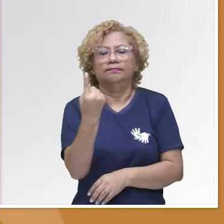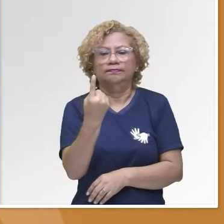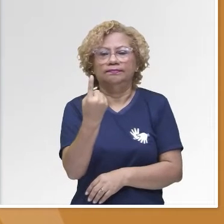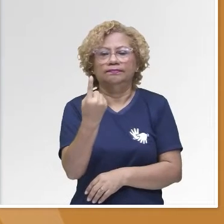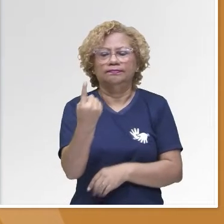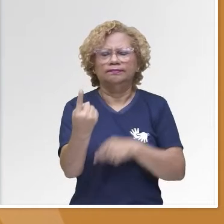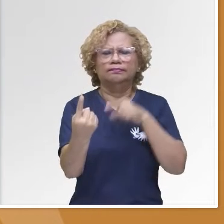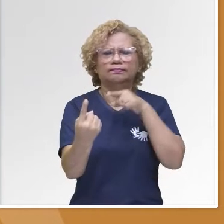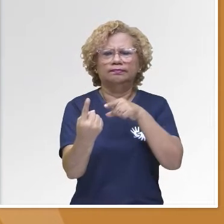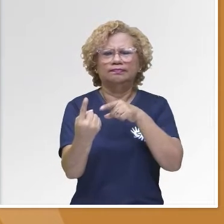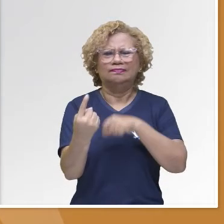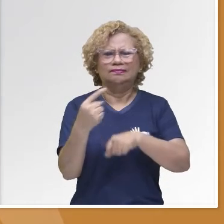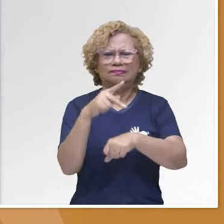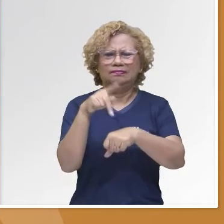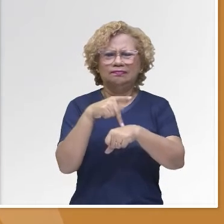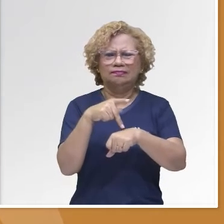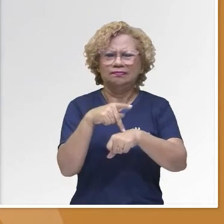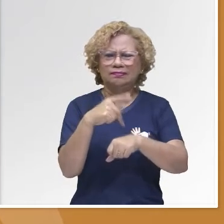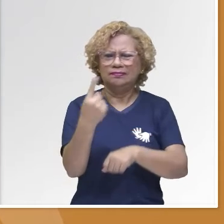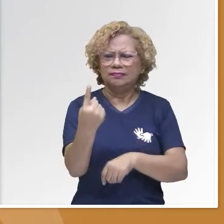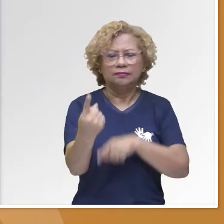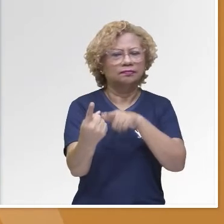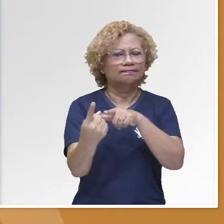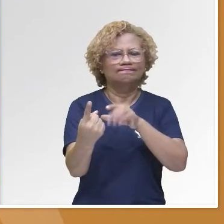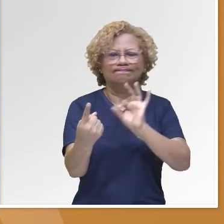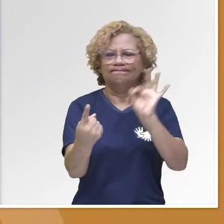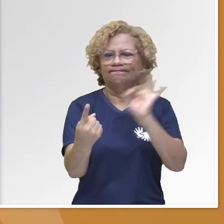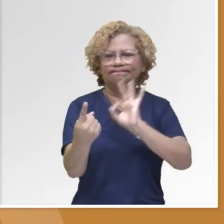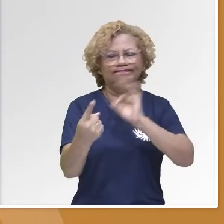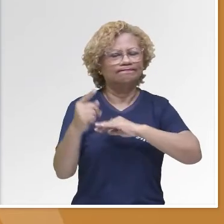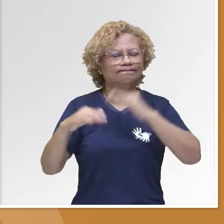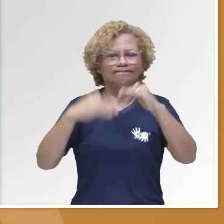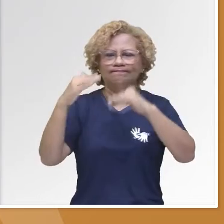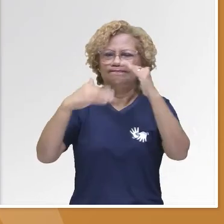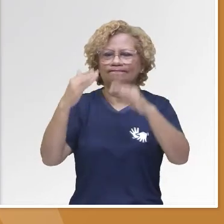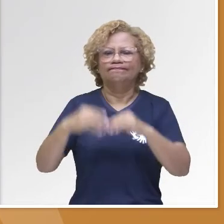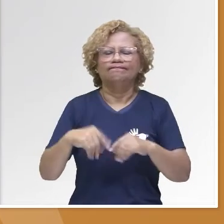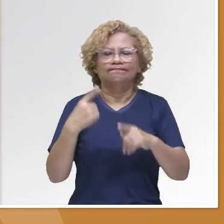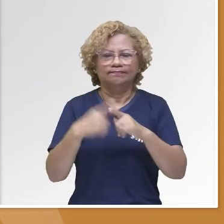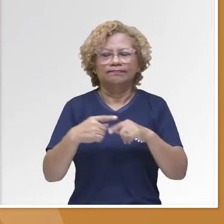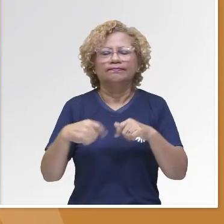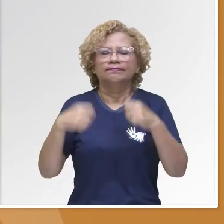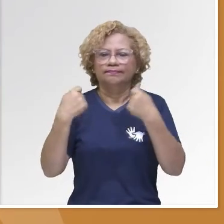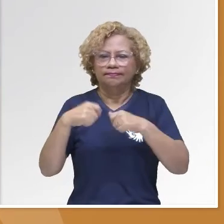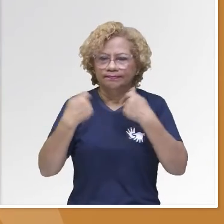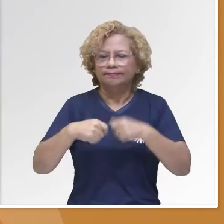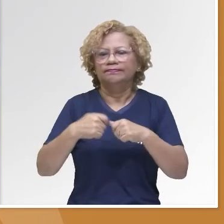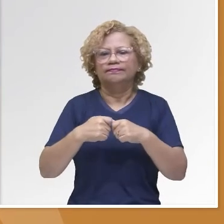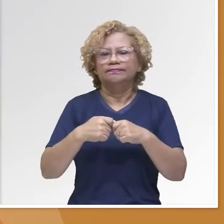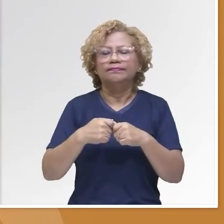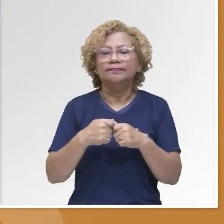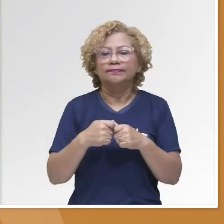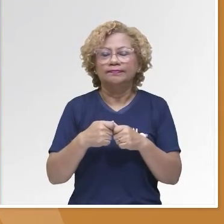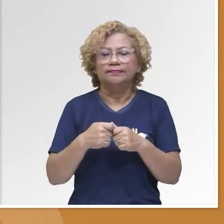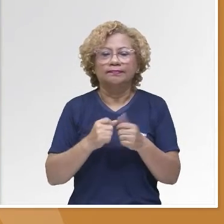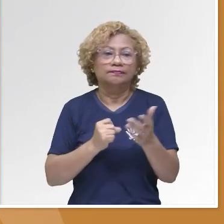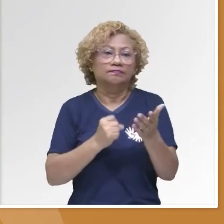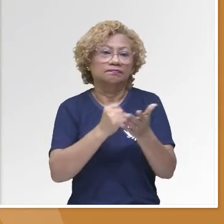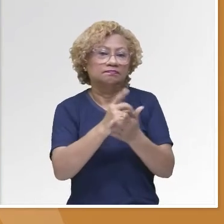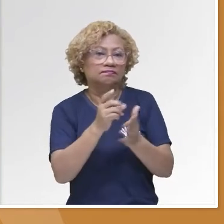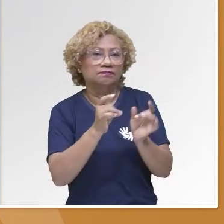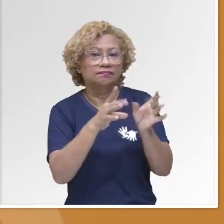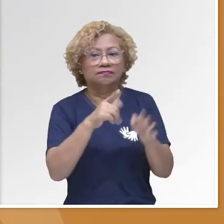muitas das vezes precisa aí de recursos naturais que estejam em outros países, né? Então, a gente